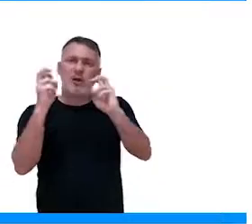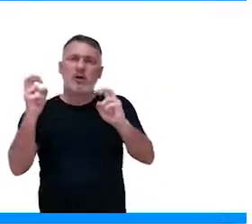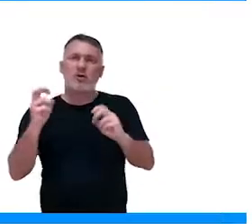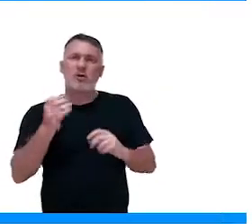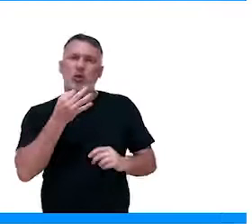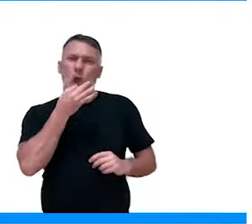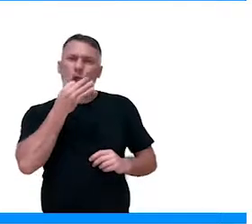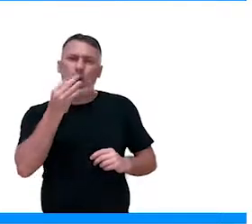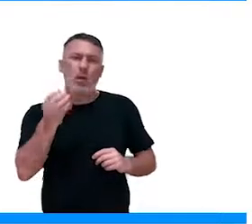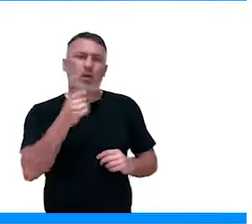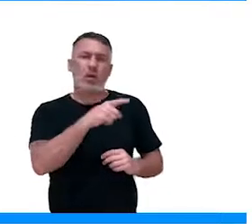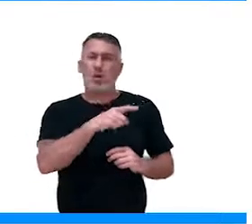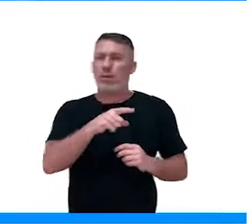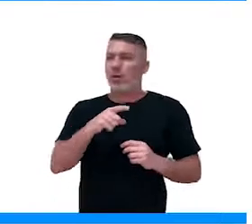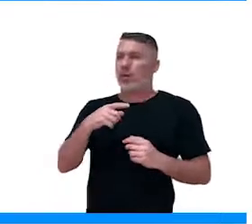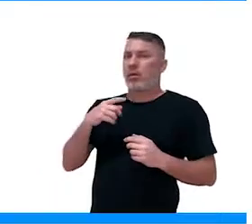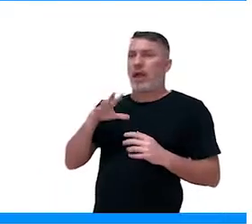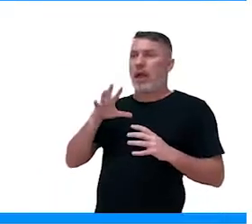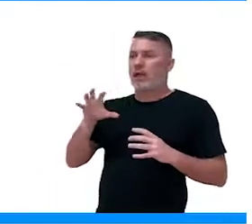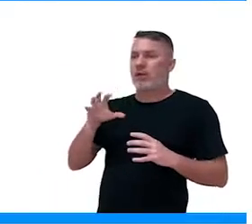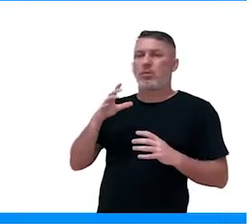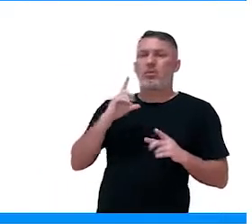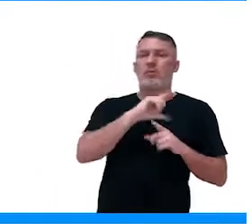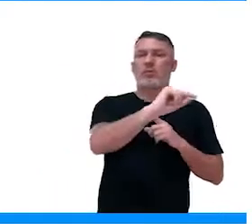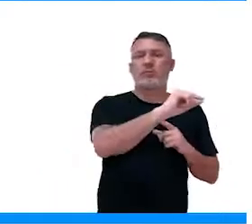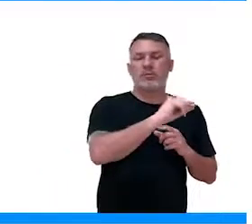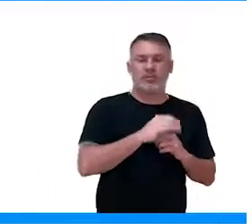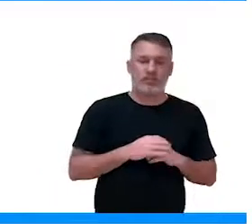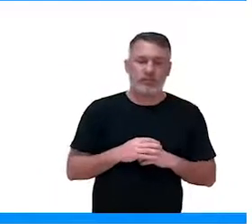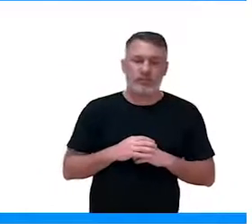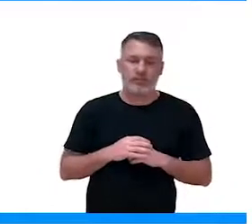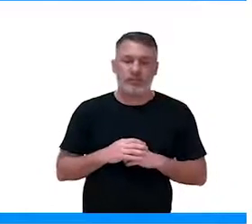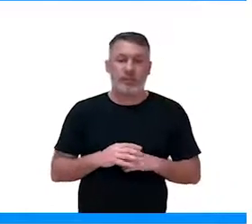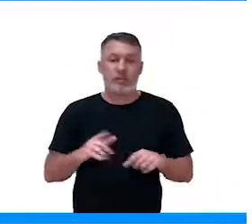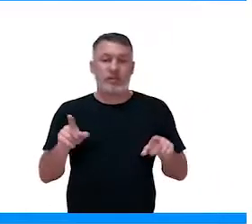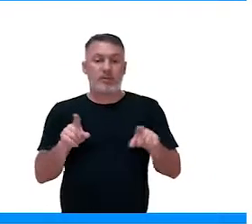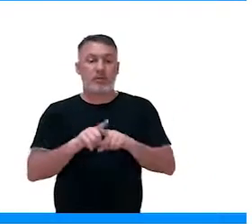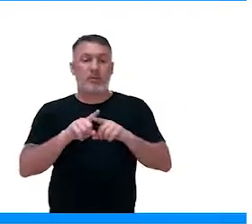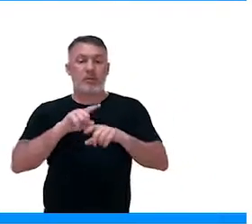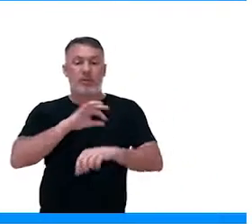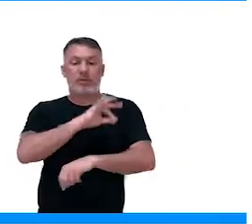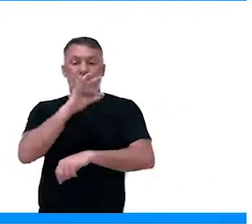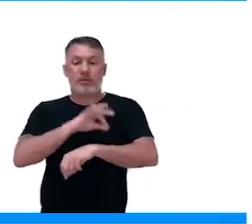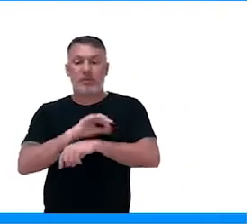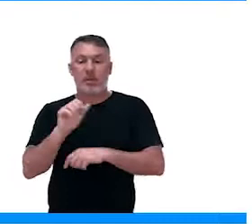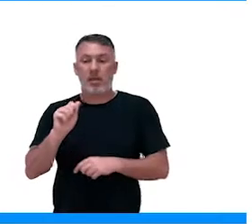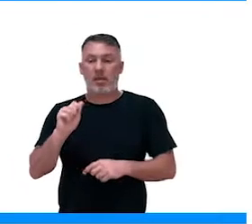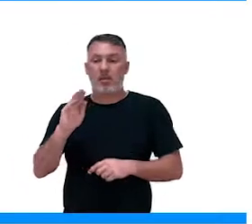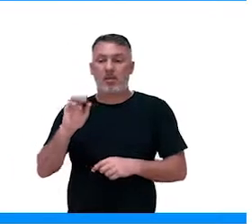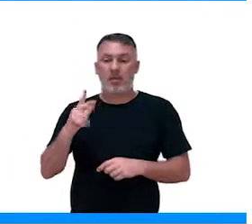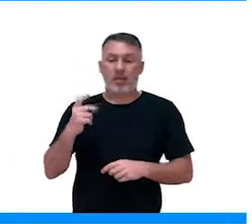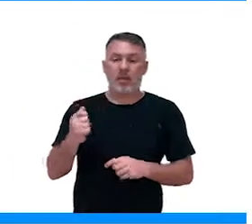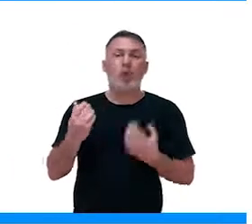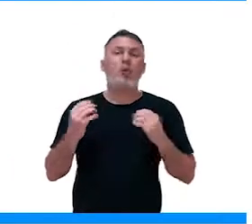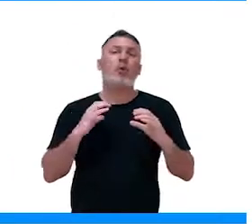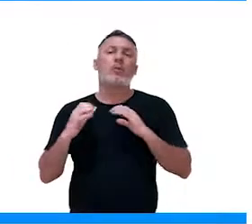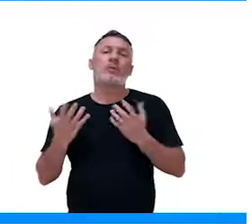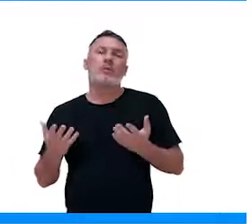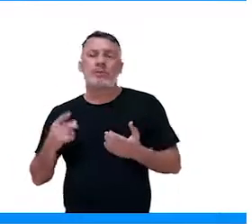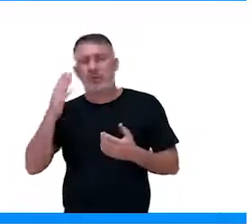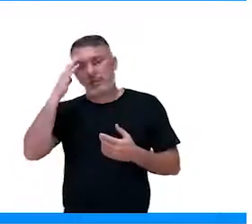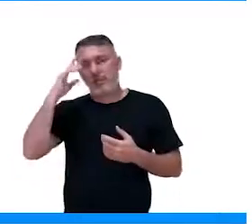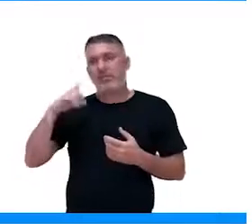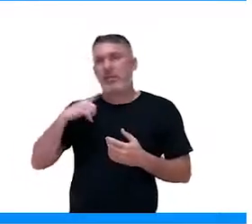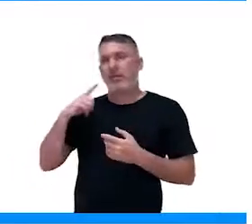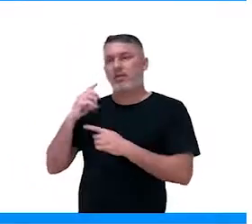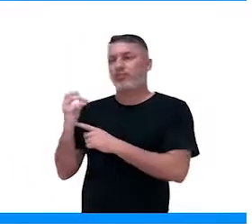esse outro animal grande, né? Da mesma forma, as abelhas também, como que elas comunicam